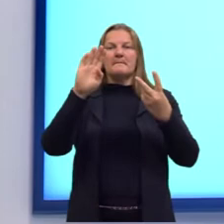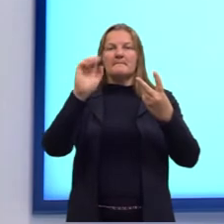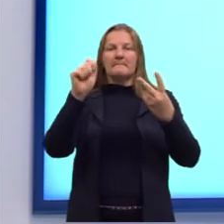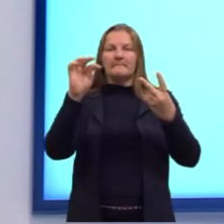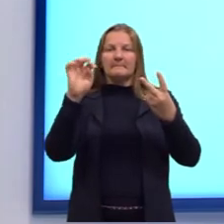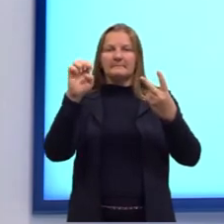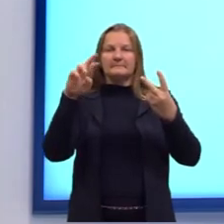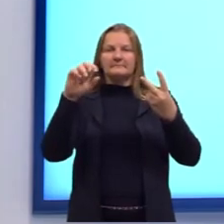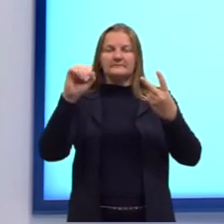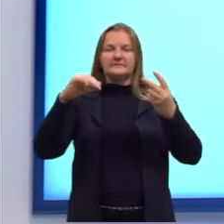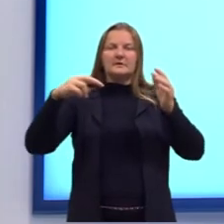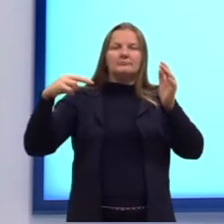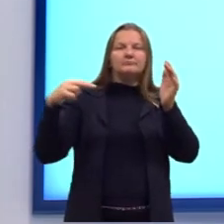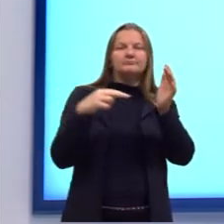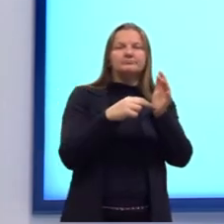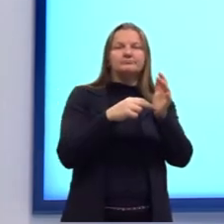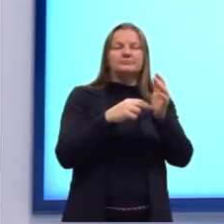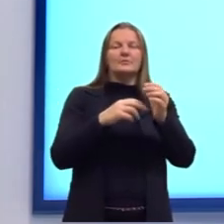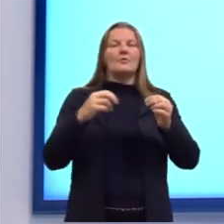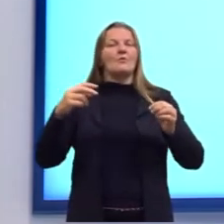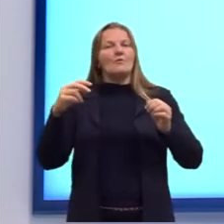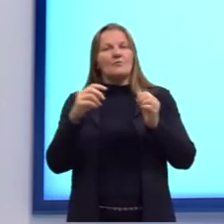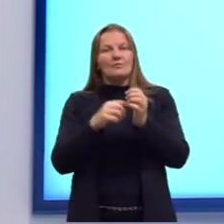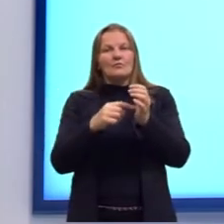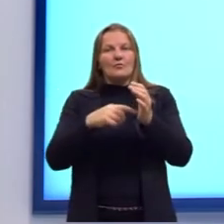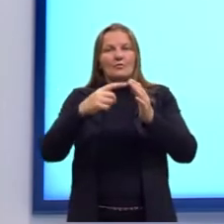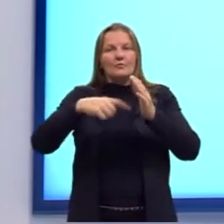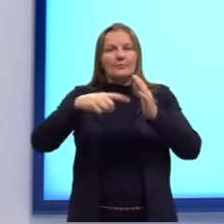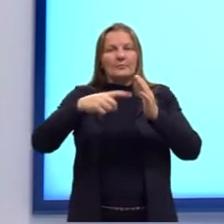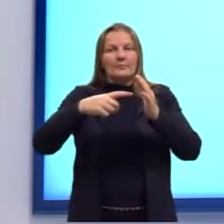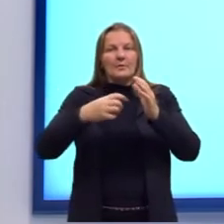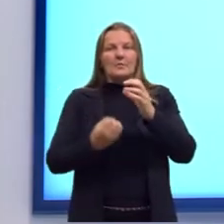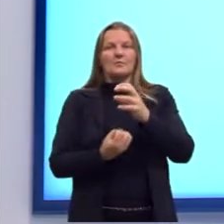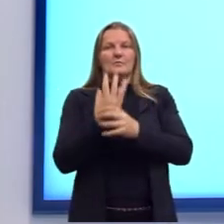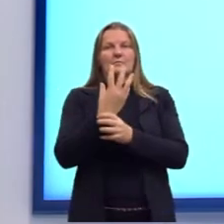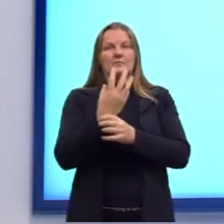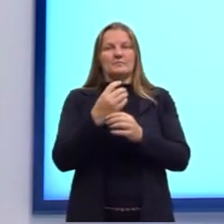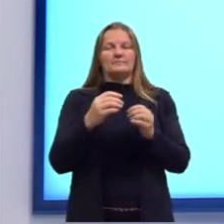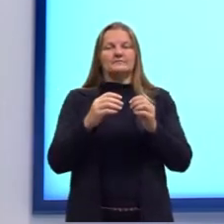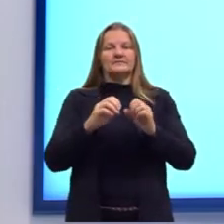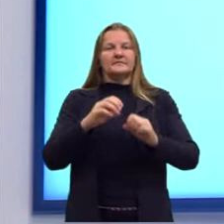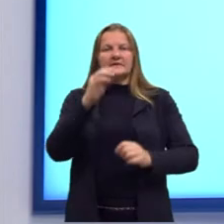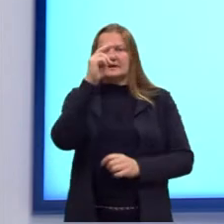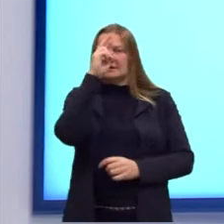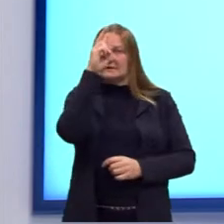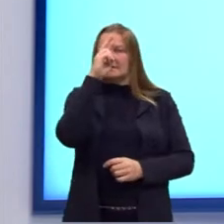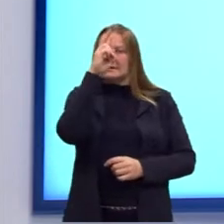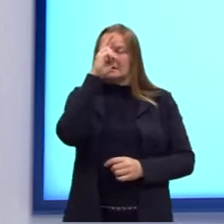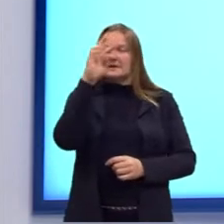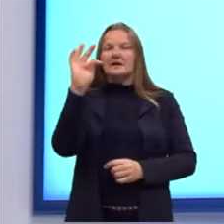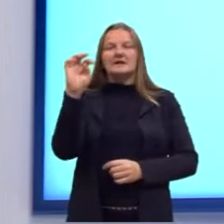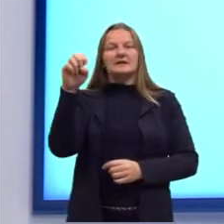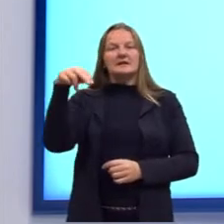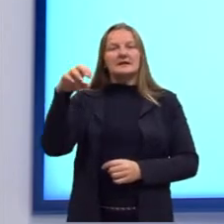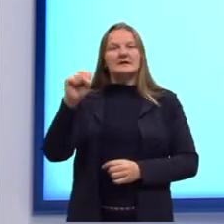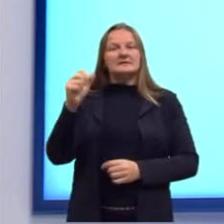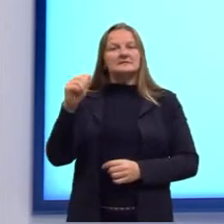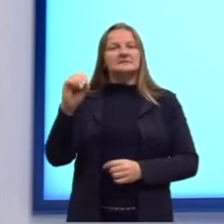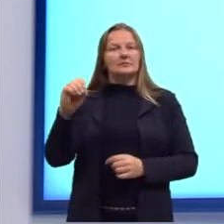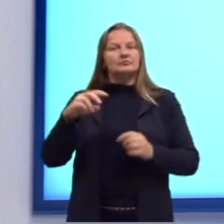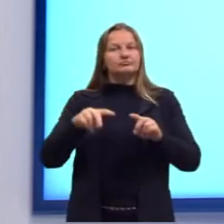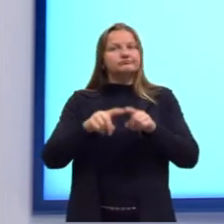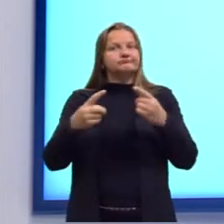ligar na tomada ligar no gerador e é uma fonte de tensão isso é o básico que a gente tem que saber